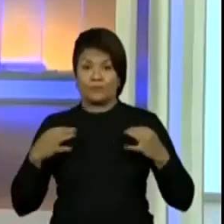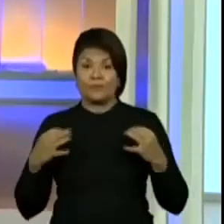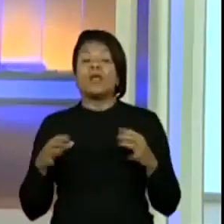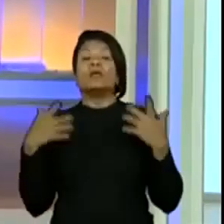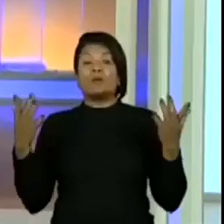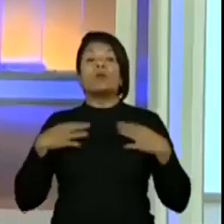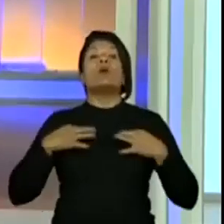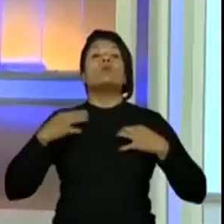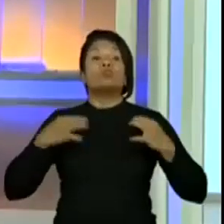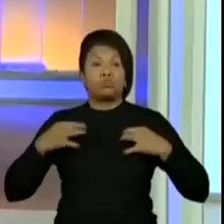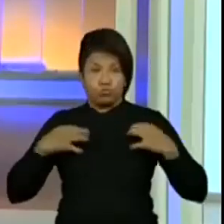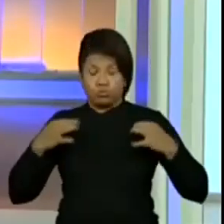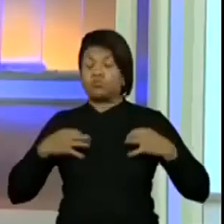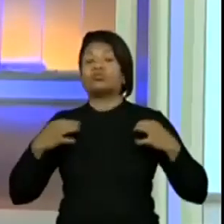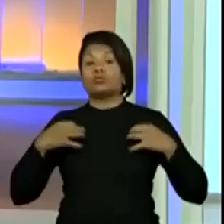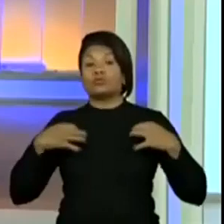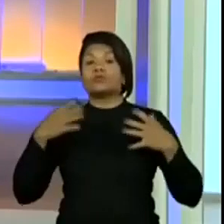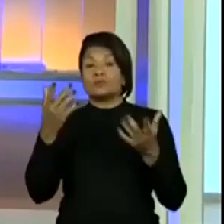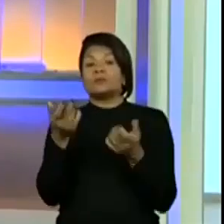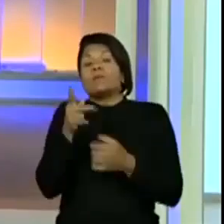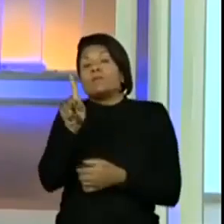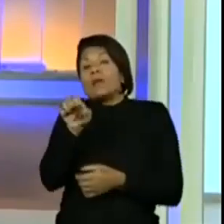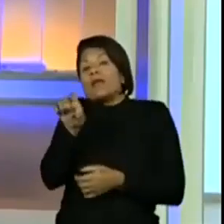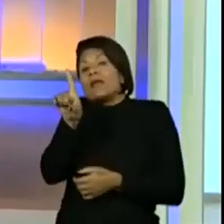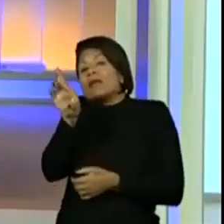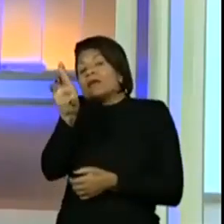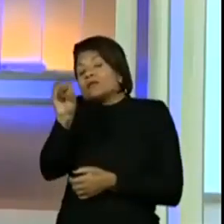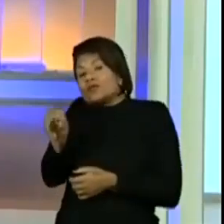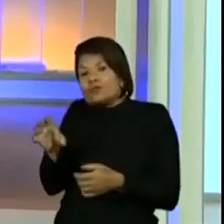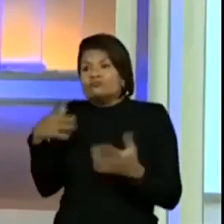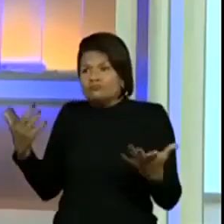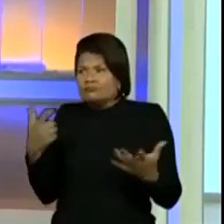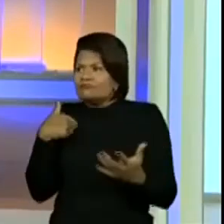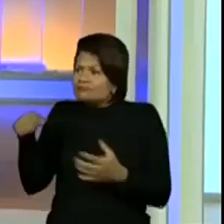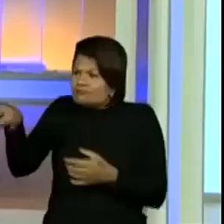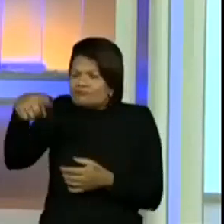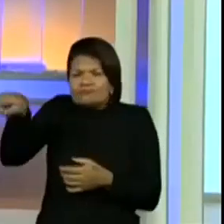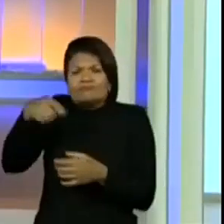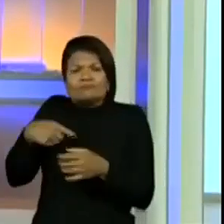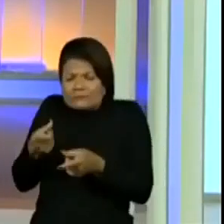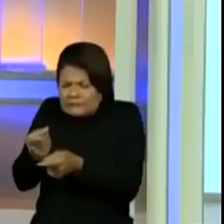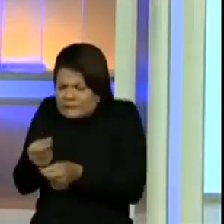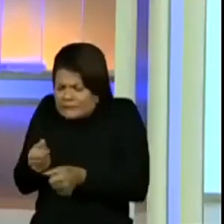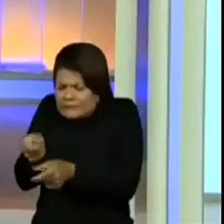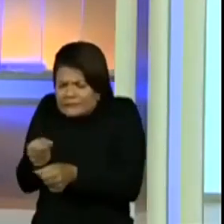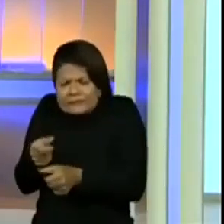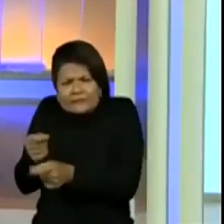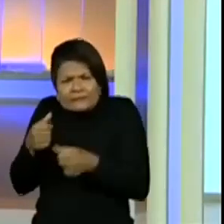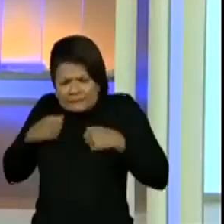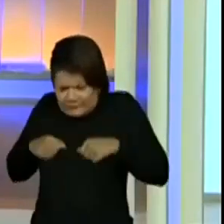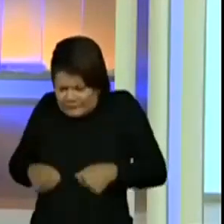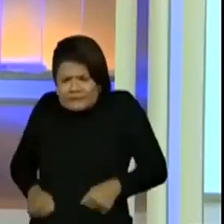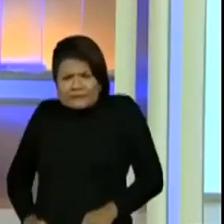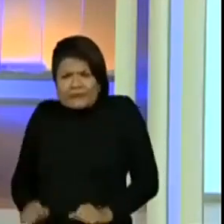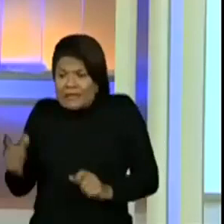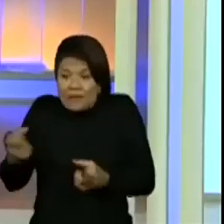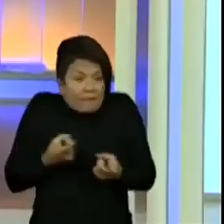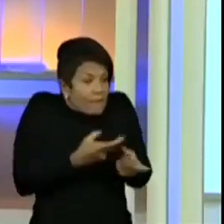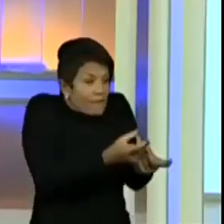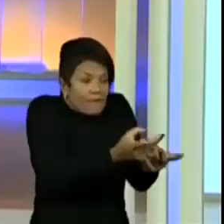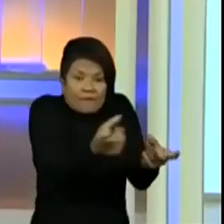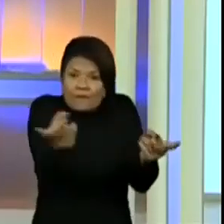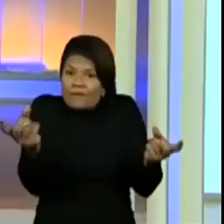Pedro começou a ser muito bem aceita no lugar que ele morava. A população,